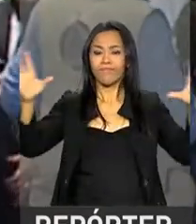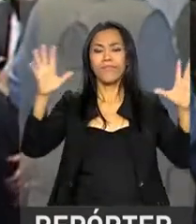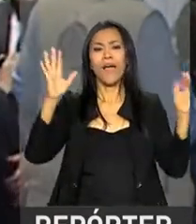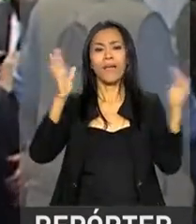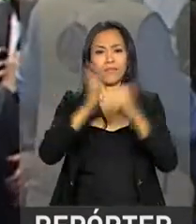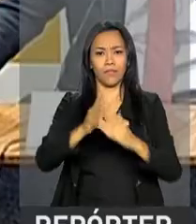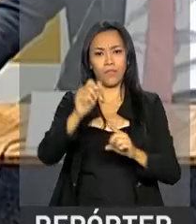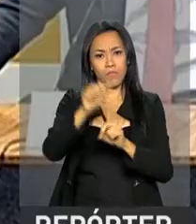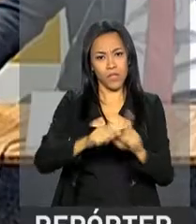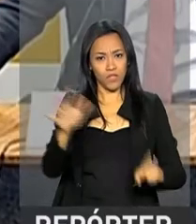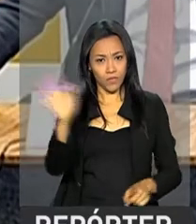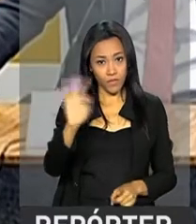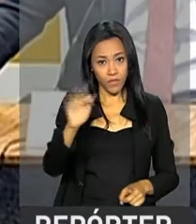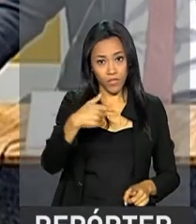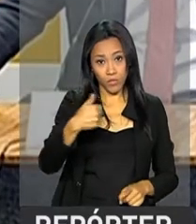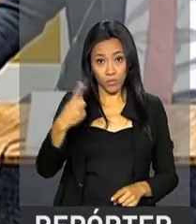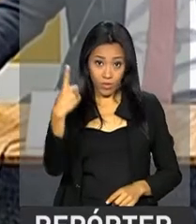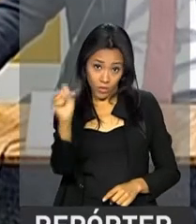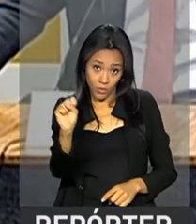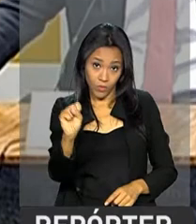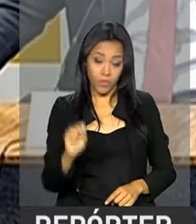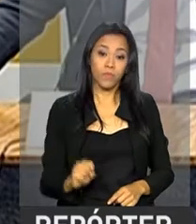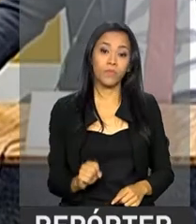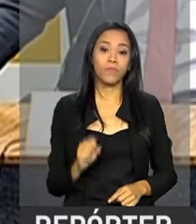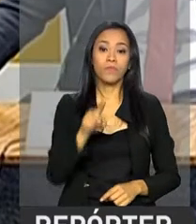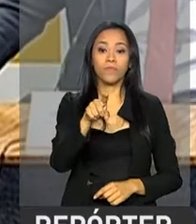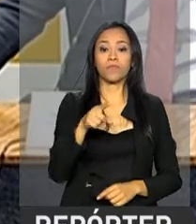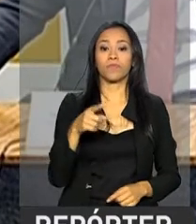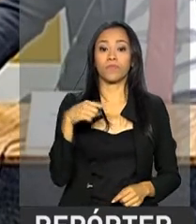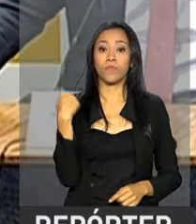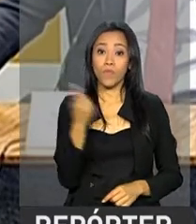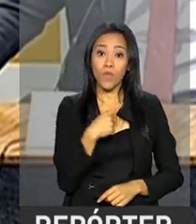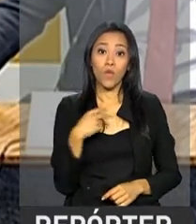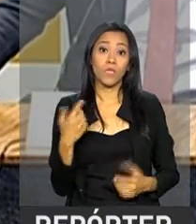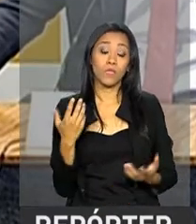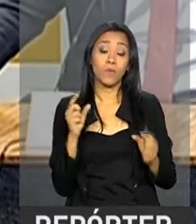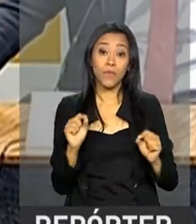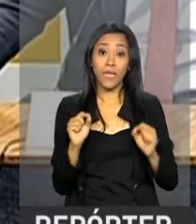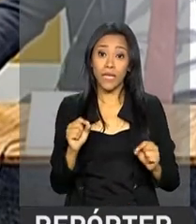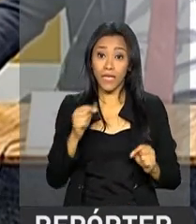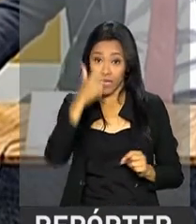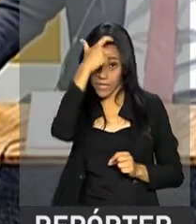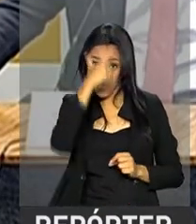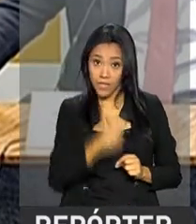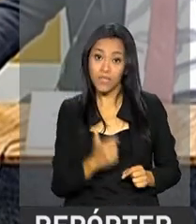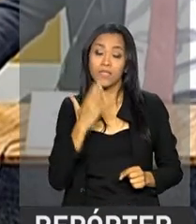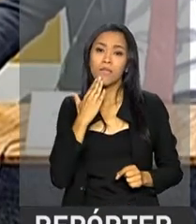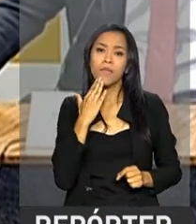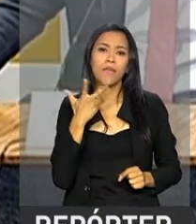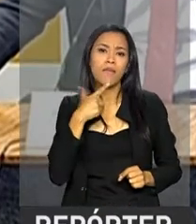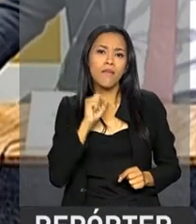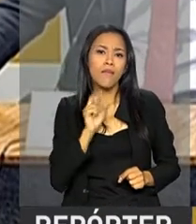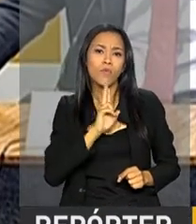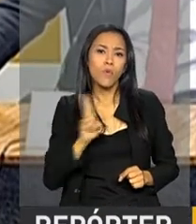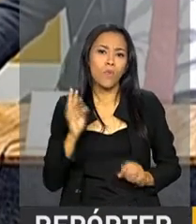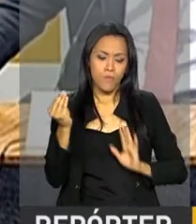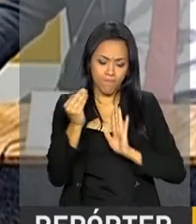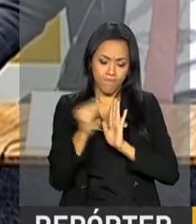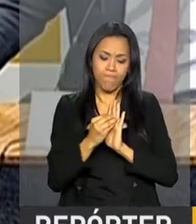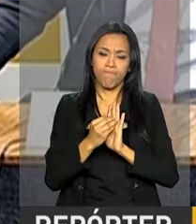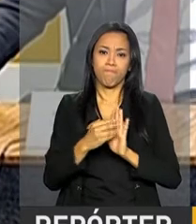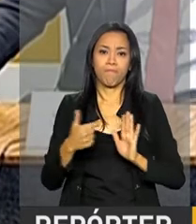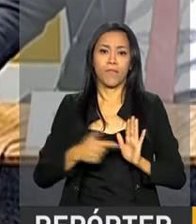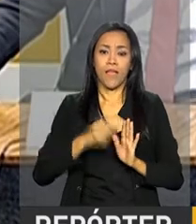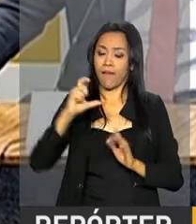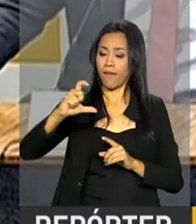2018 nós estamos de fato permitindo que a identificação do brasileiro possa ser feita por meio digital a carteira nacional de